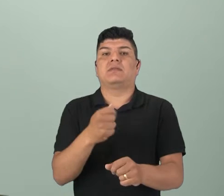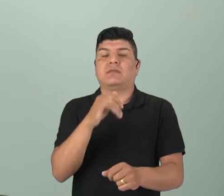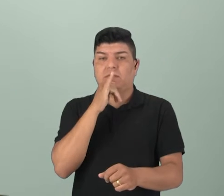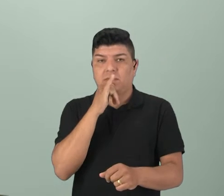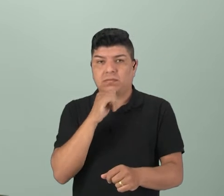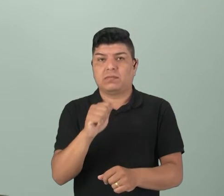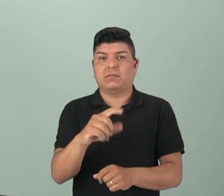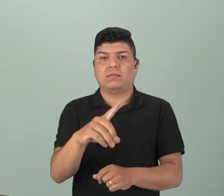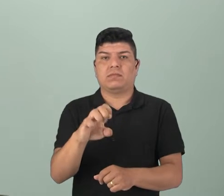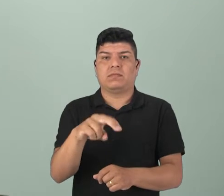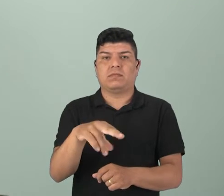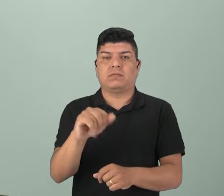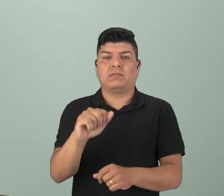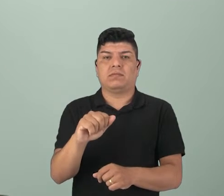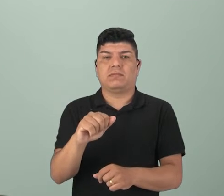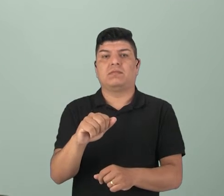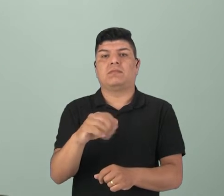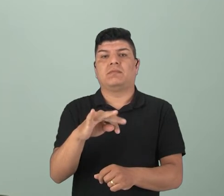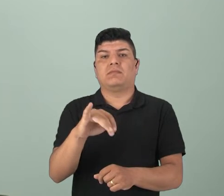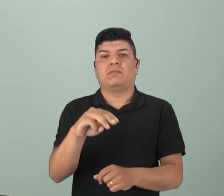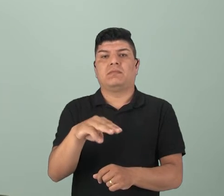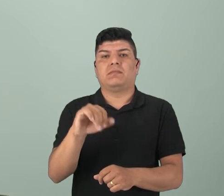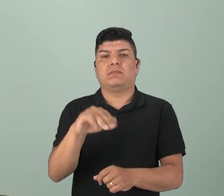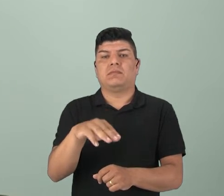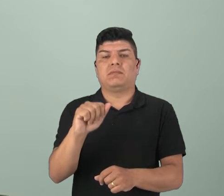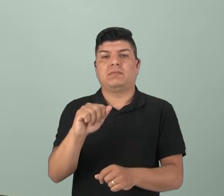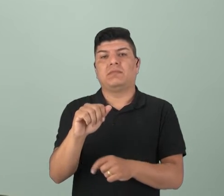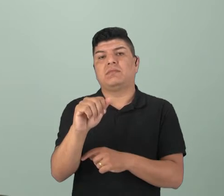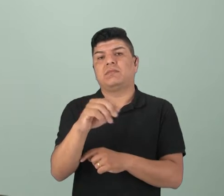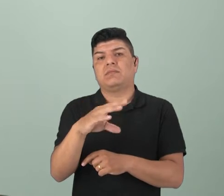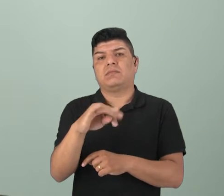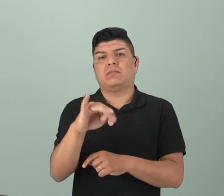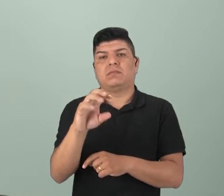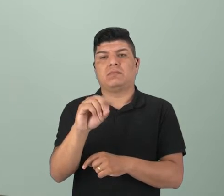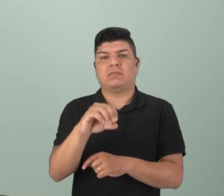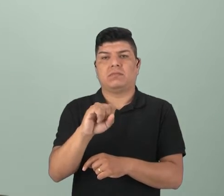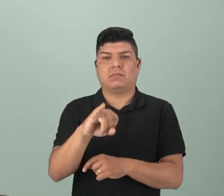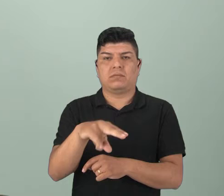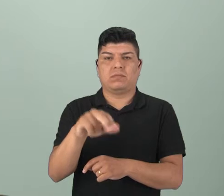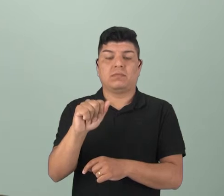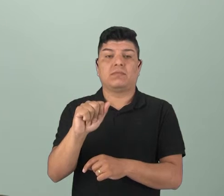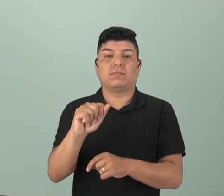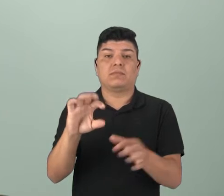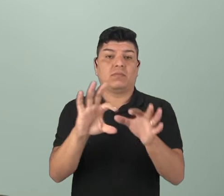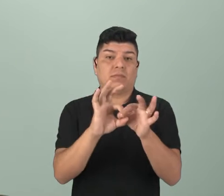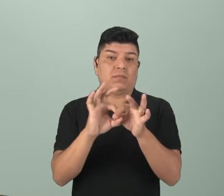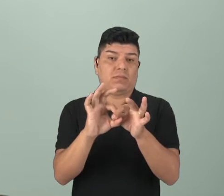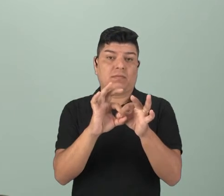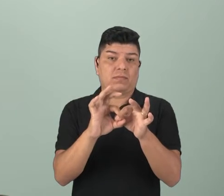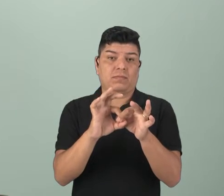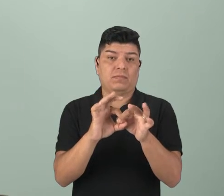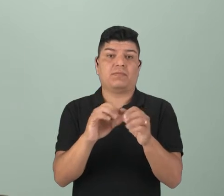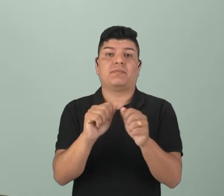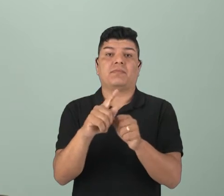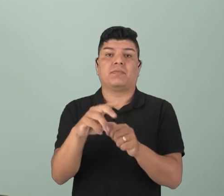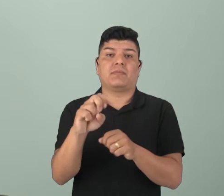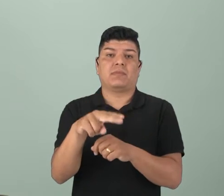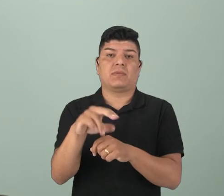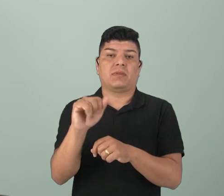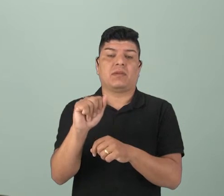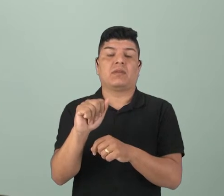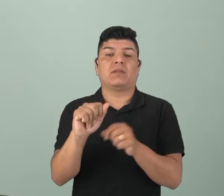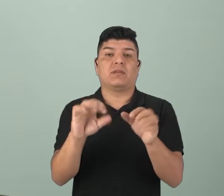adenina, timina e citosina, o anticódon será as ligações que fazem com a adenina,